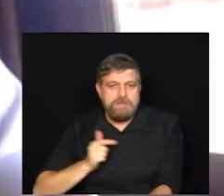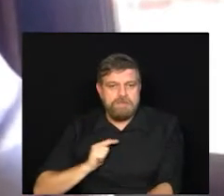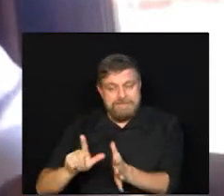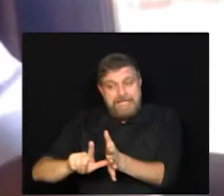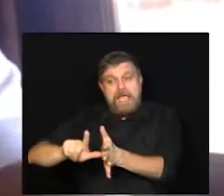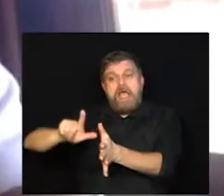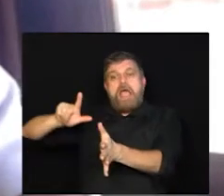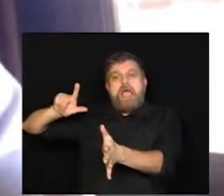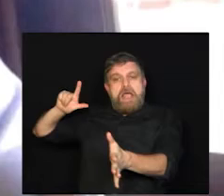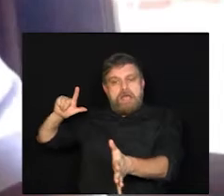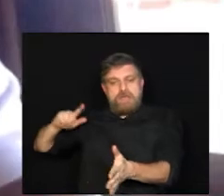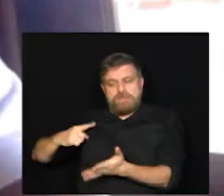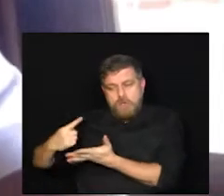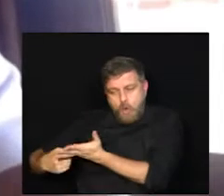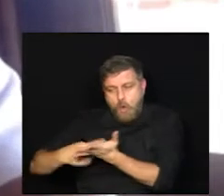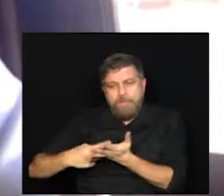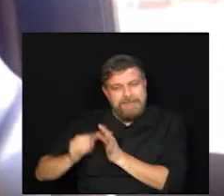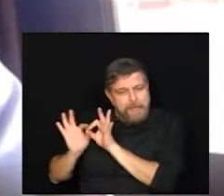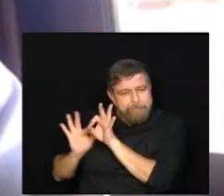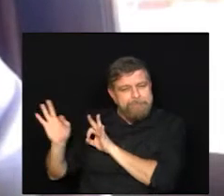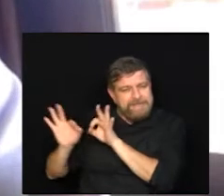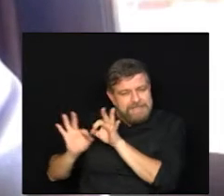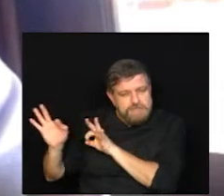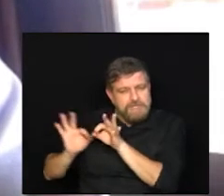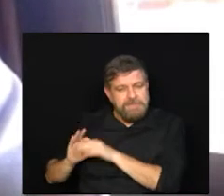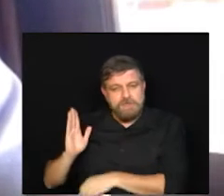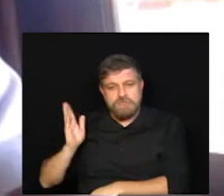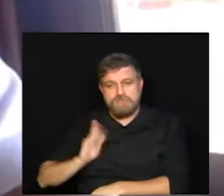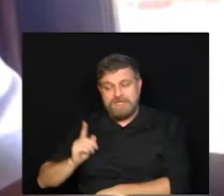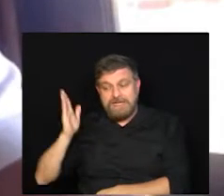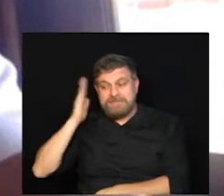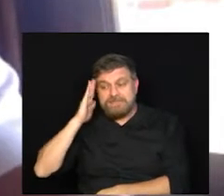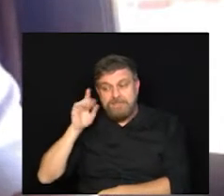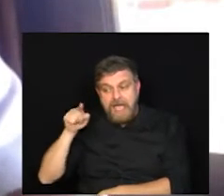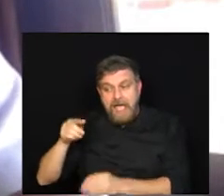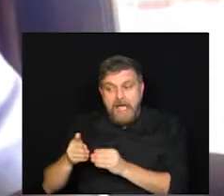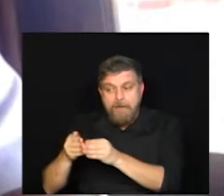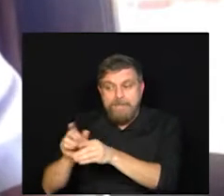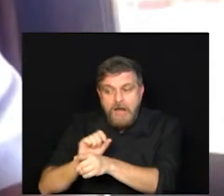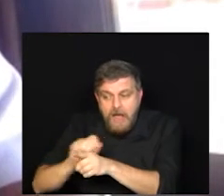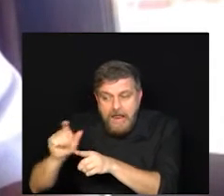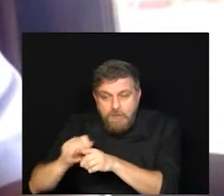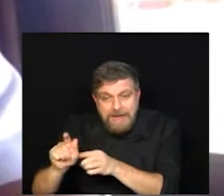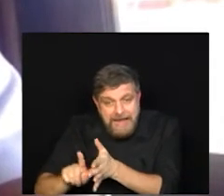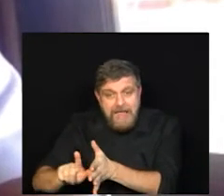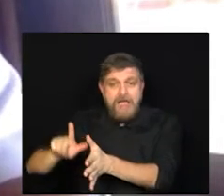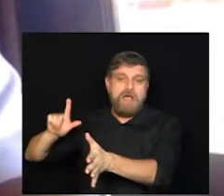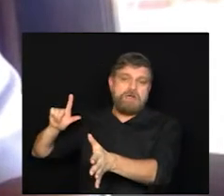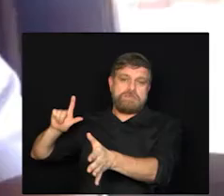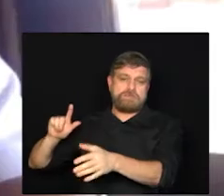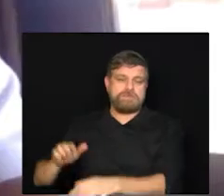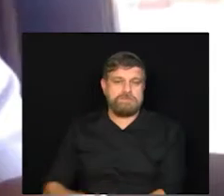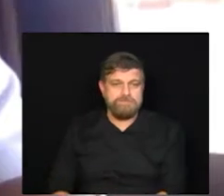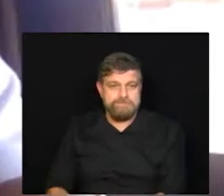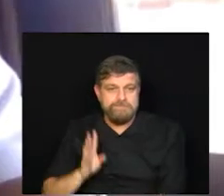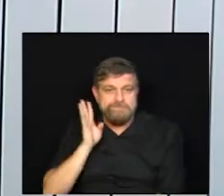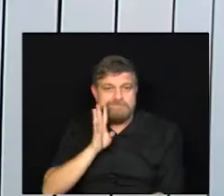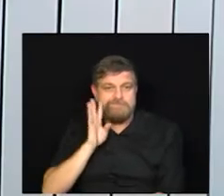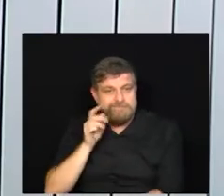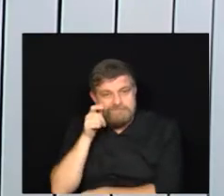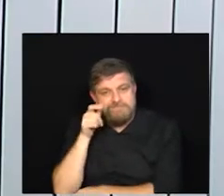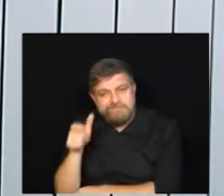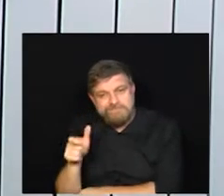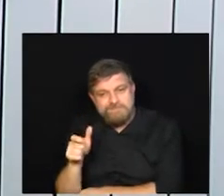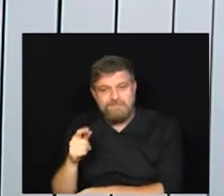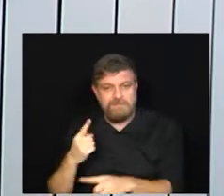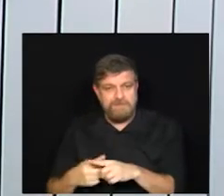que... Aquela parte do planejamento do cara tem que colocar que ele vai e daí trabalhar para aquilo. Bacana, interessante isso,